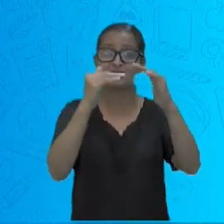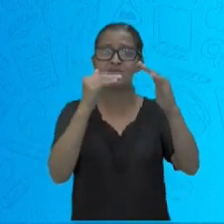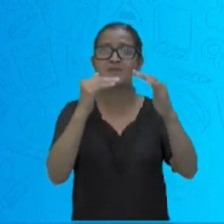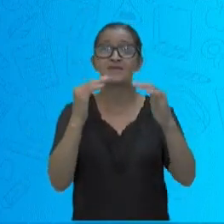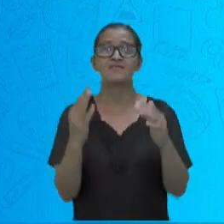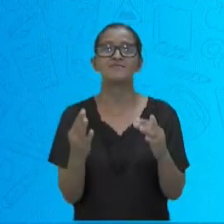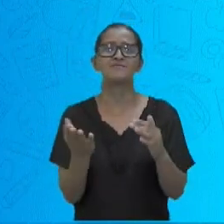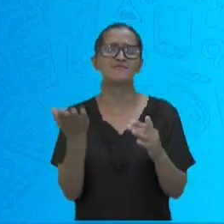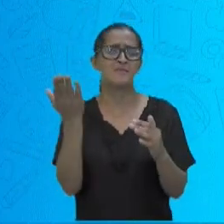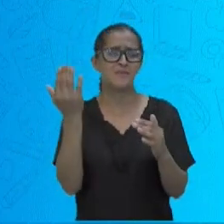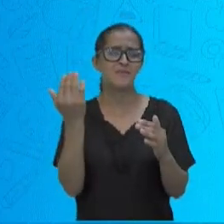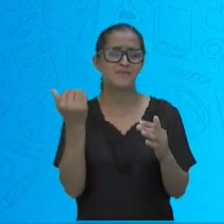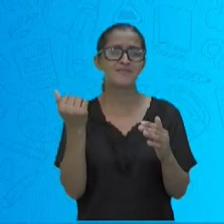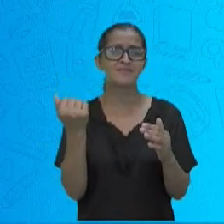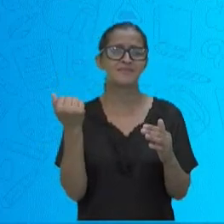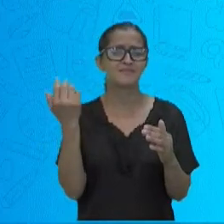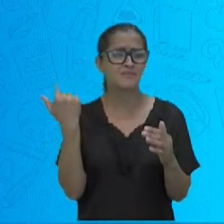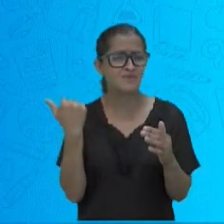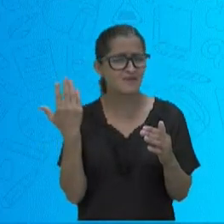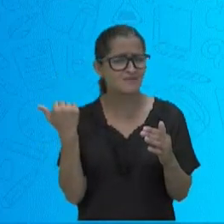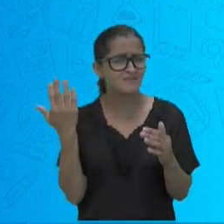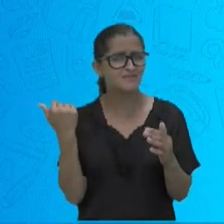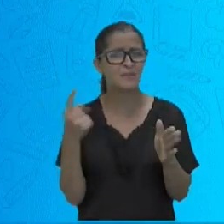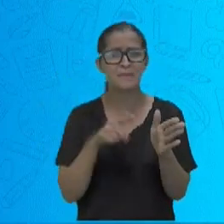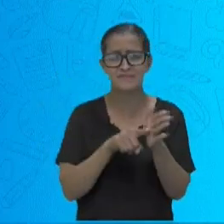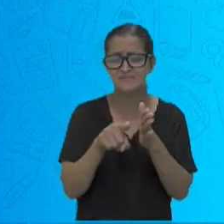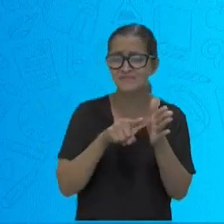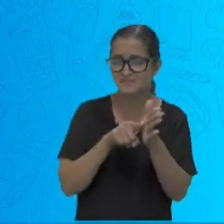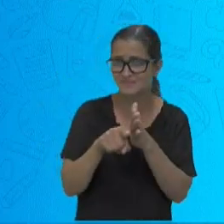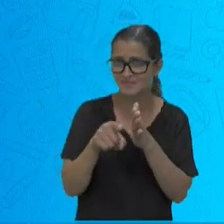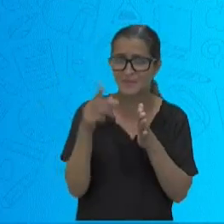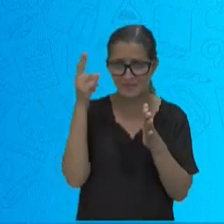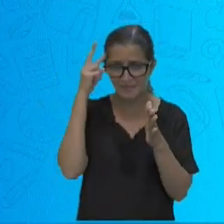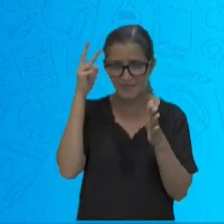dados, vamos olhar a pesquisa que foi feita.